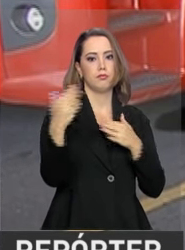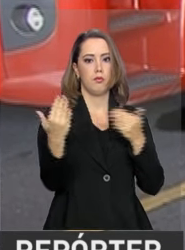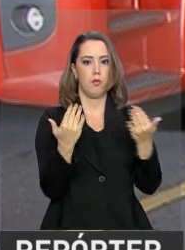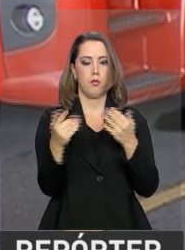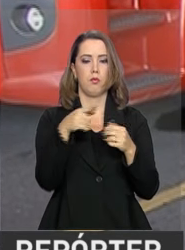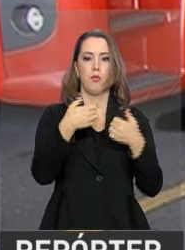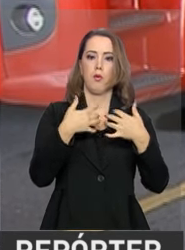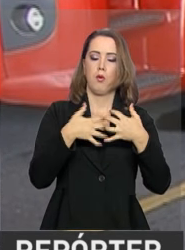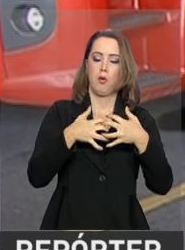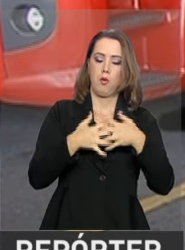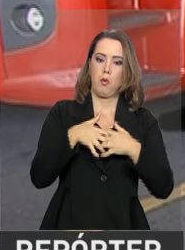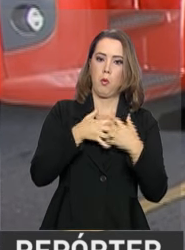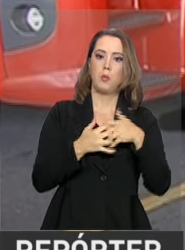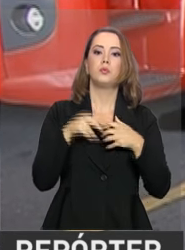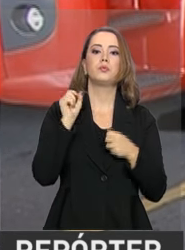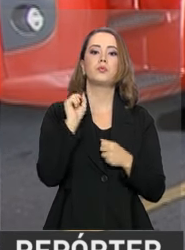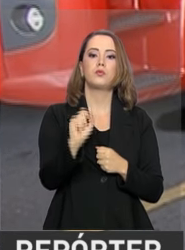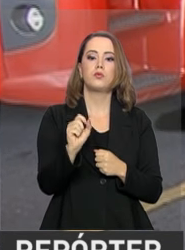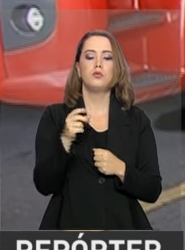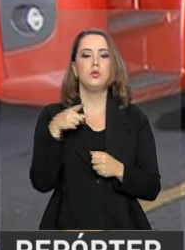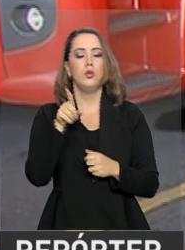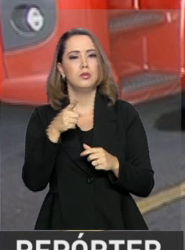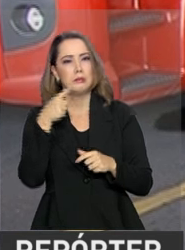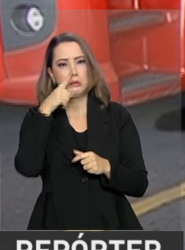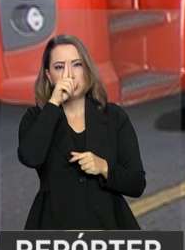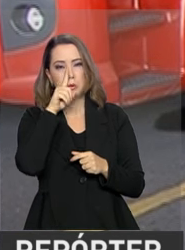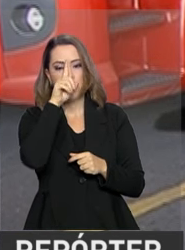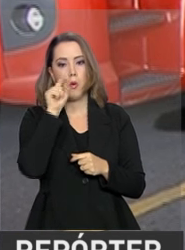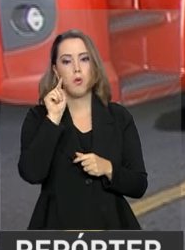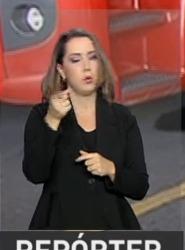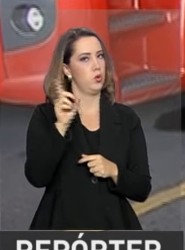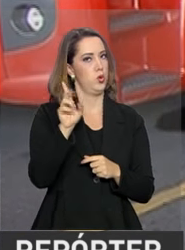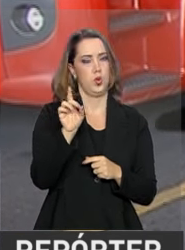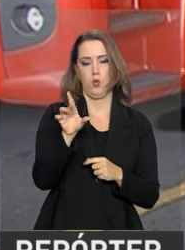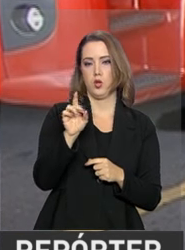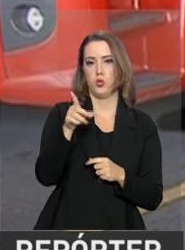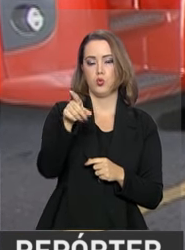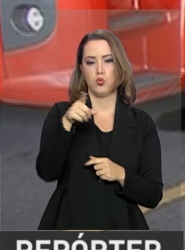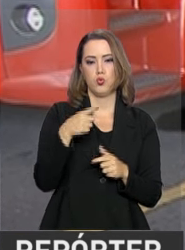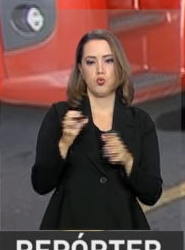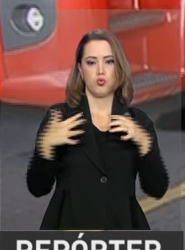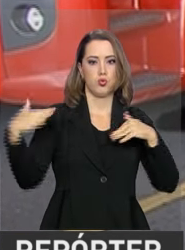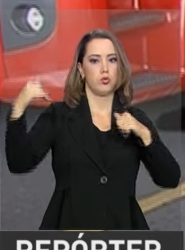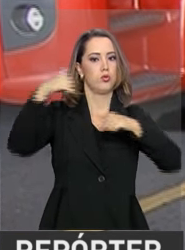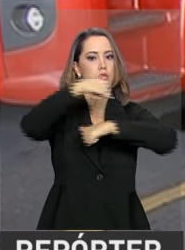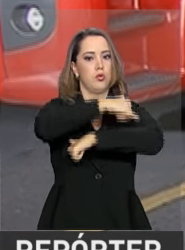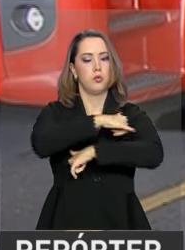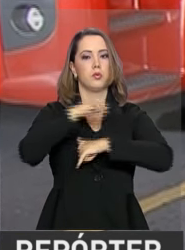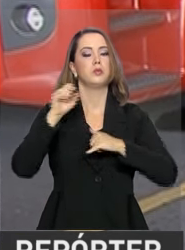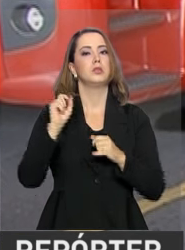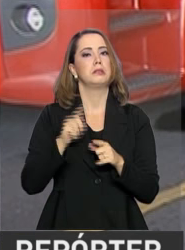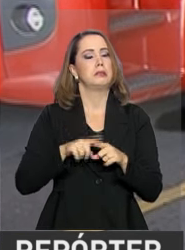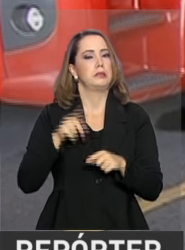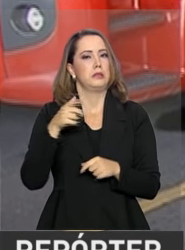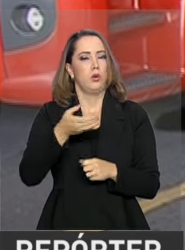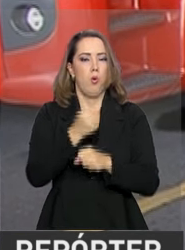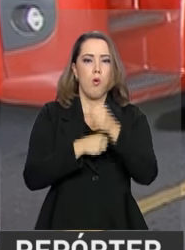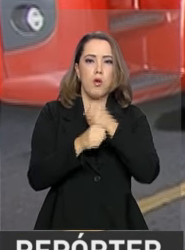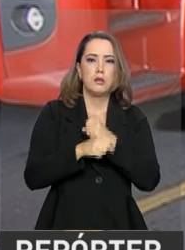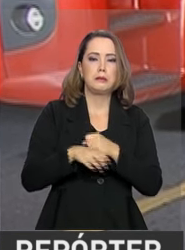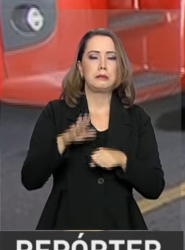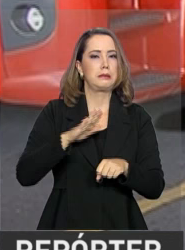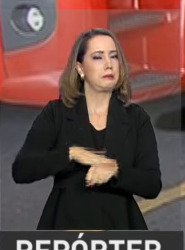mas o risco desse tipo de atividade não é só para as aeronaves em 2015 foram registrados mais de 50 incêndios